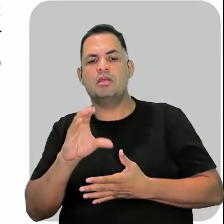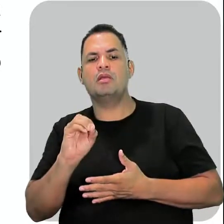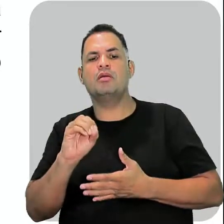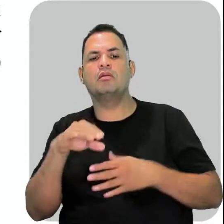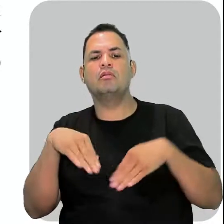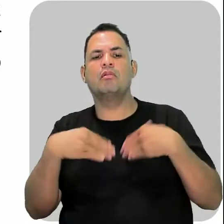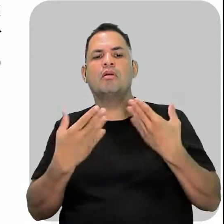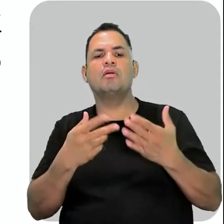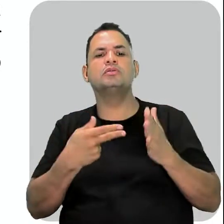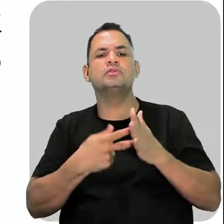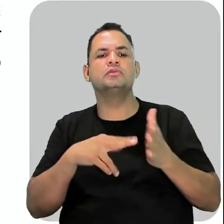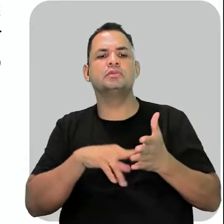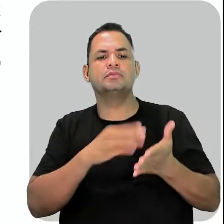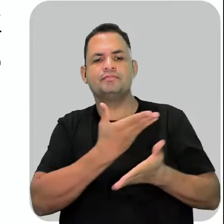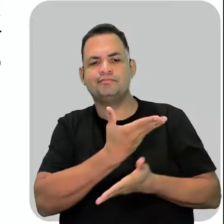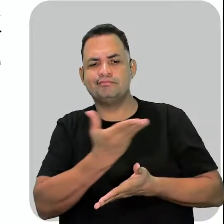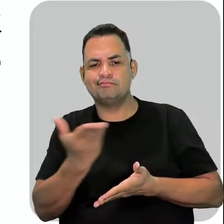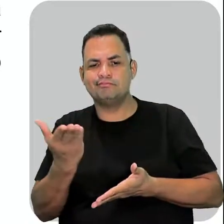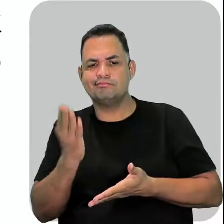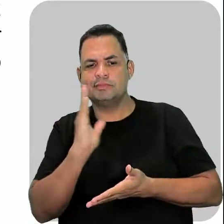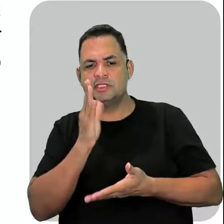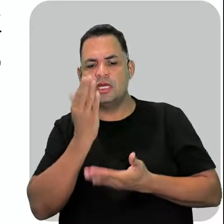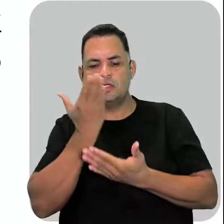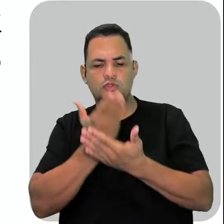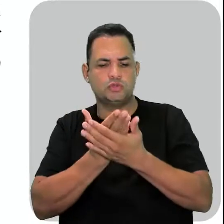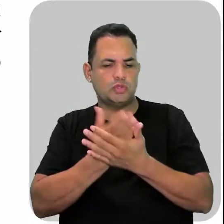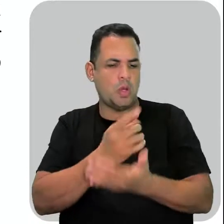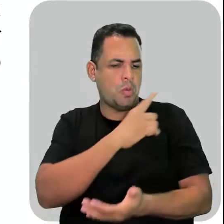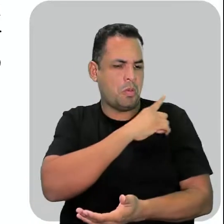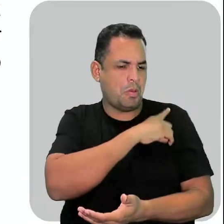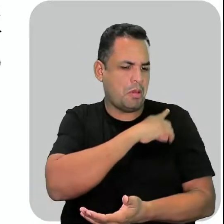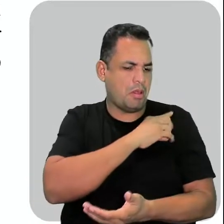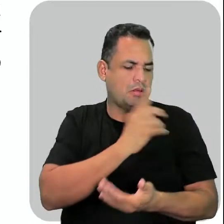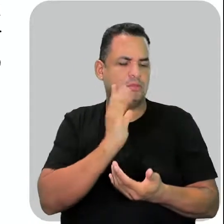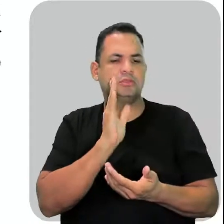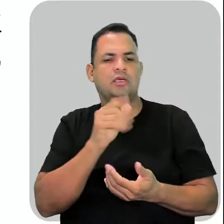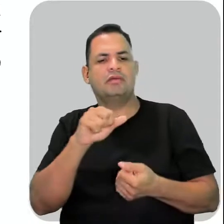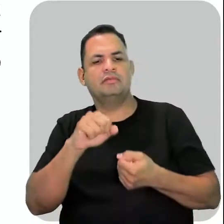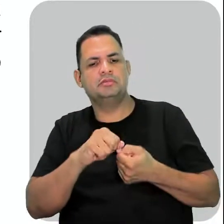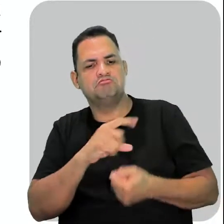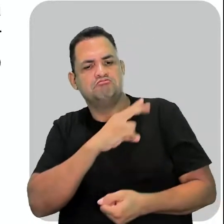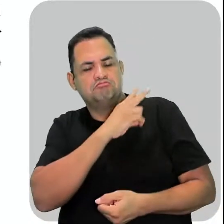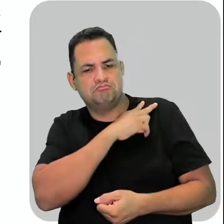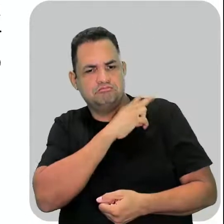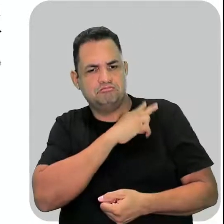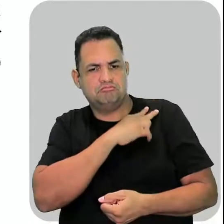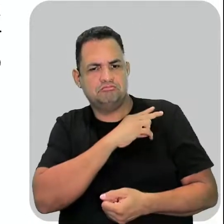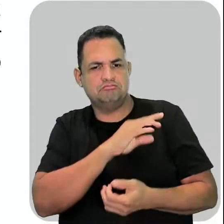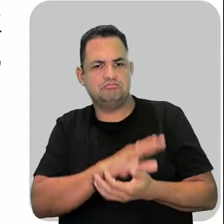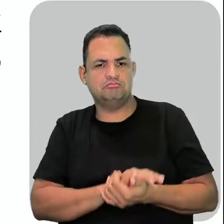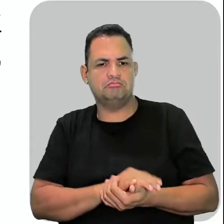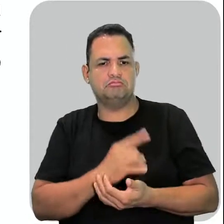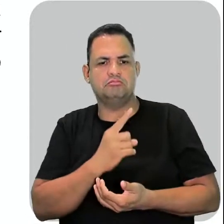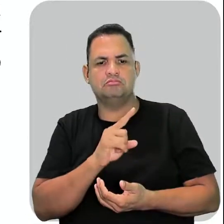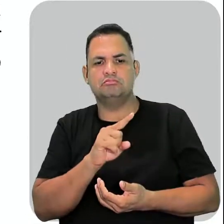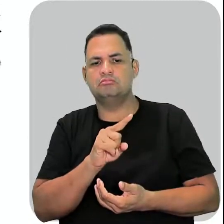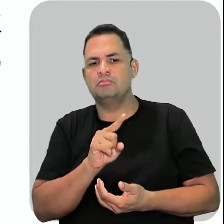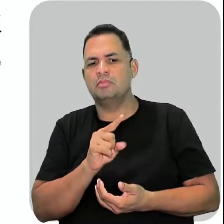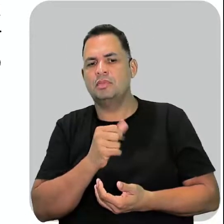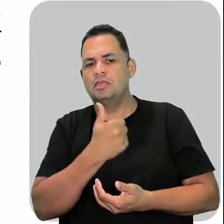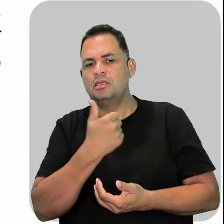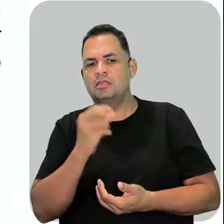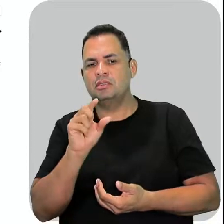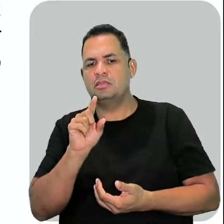quer dizer, hein, pessoal que já fez o primeiro ano com a gente, que fez segundo ano? 10.000 gramas